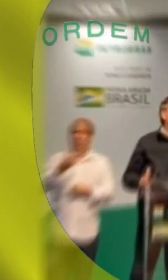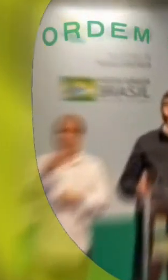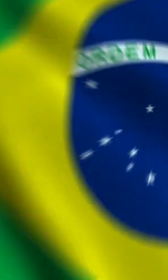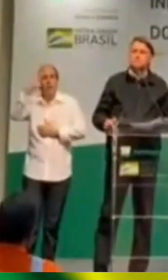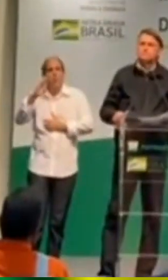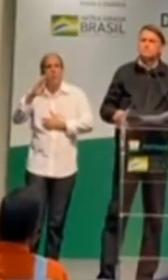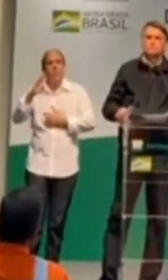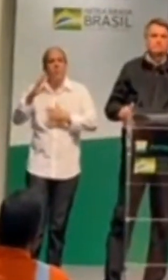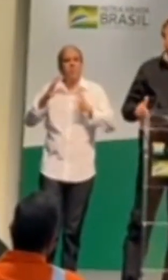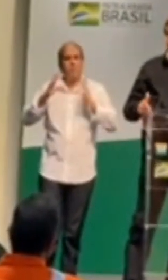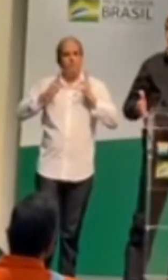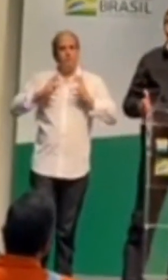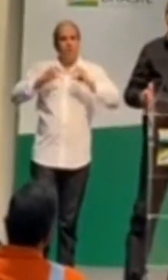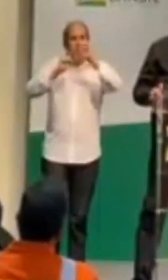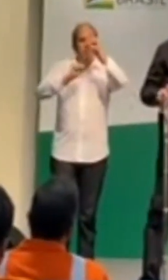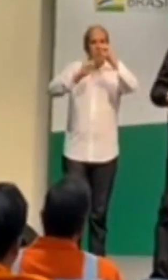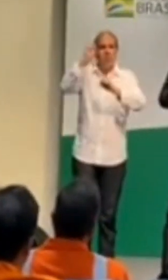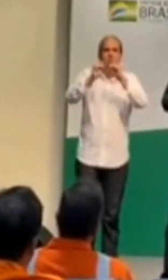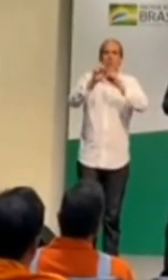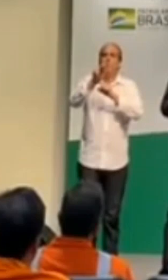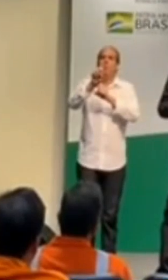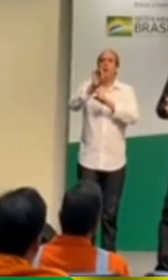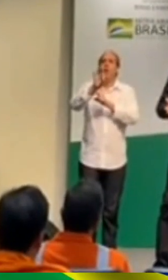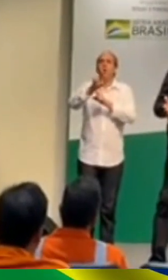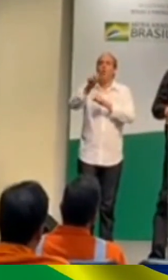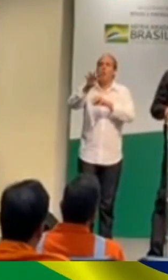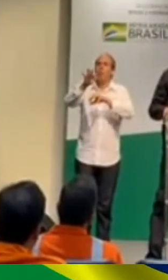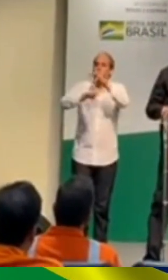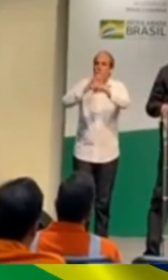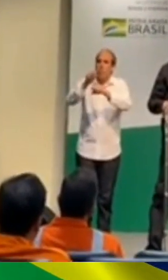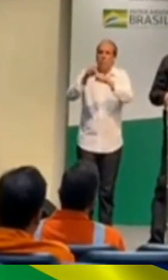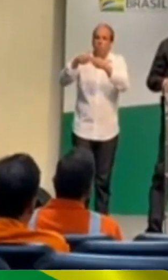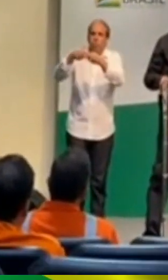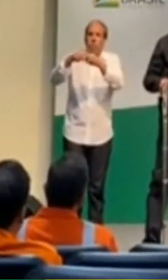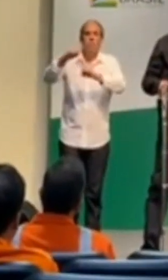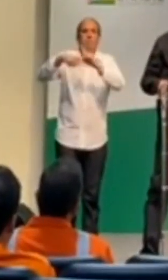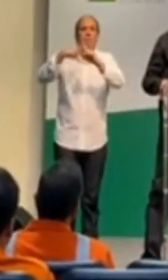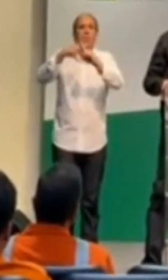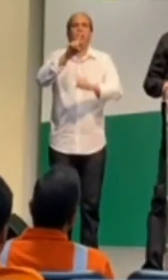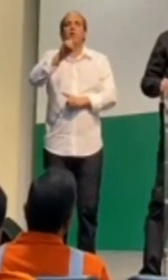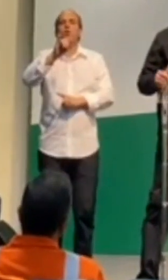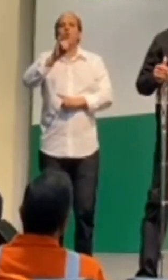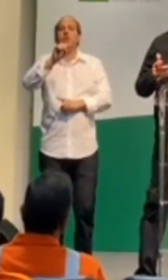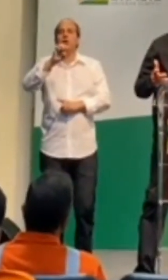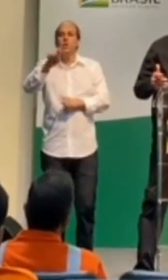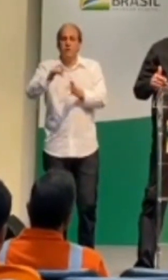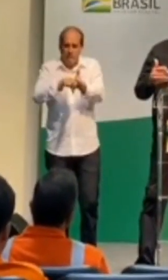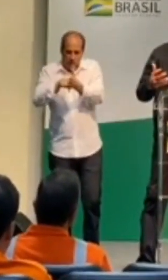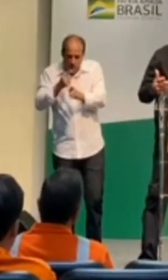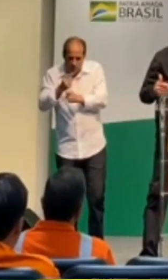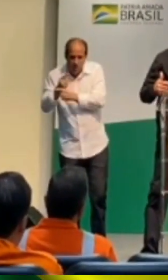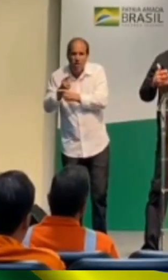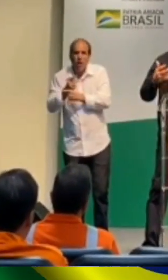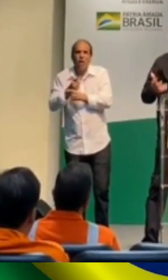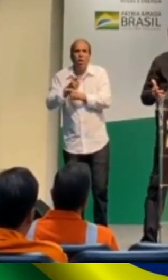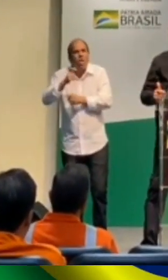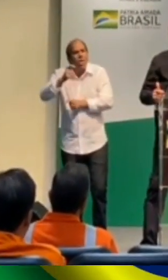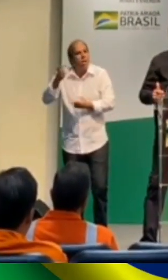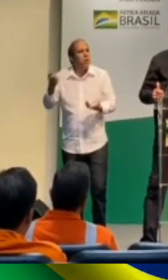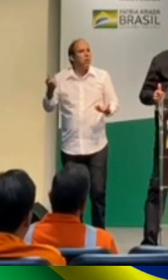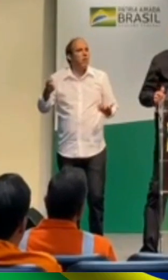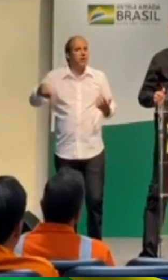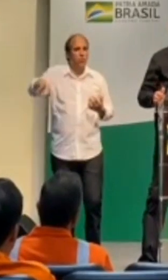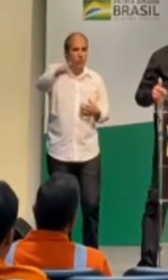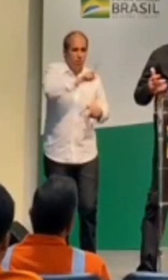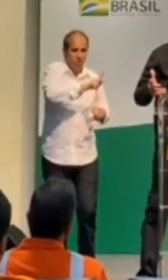voltou... Em discurso para profissionais, o presidente Jair Bolsonaro faz duras críticas ao